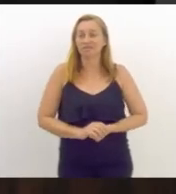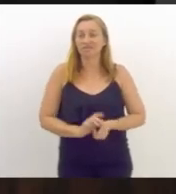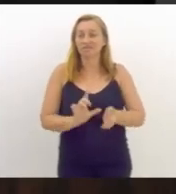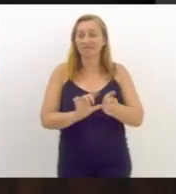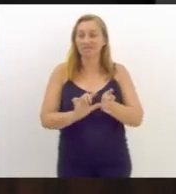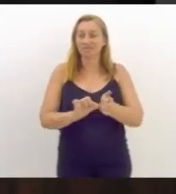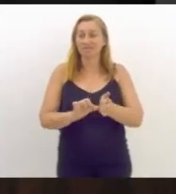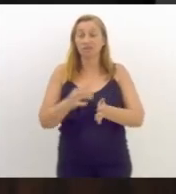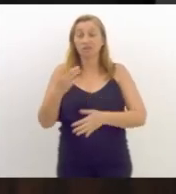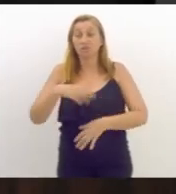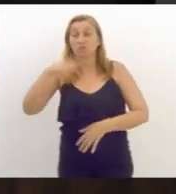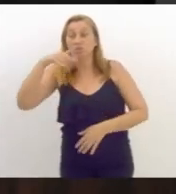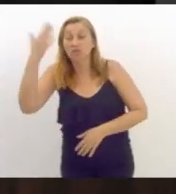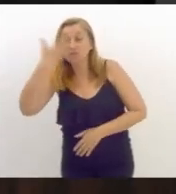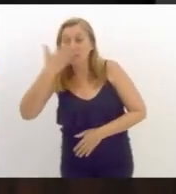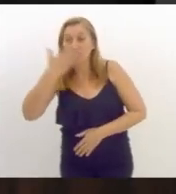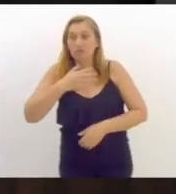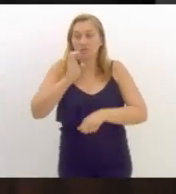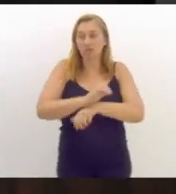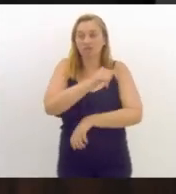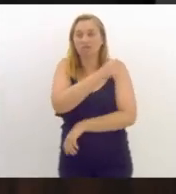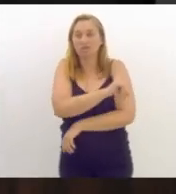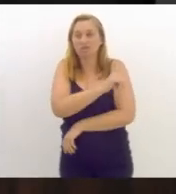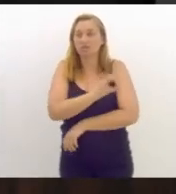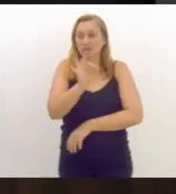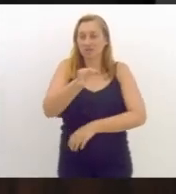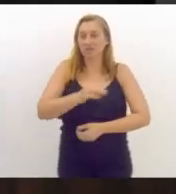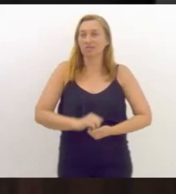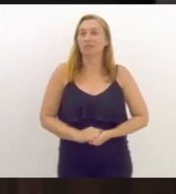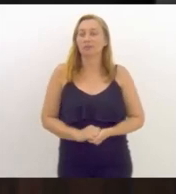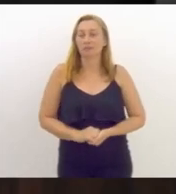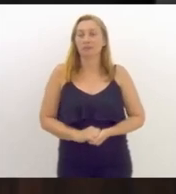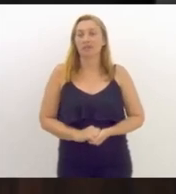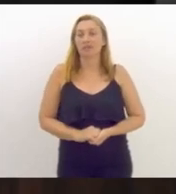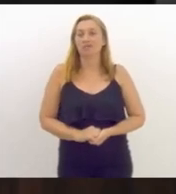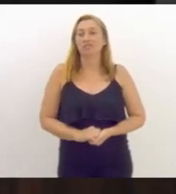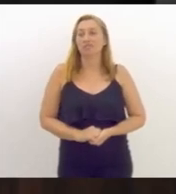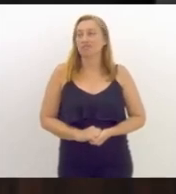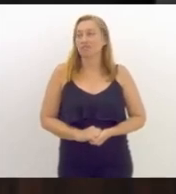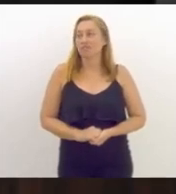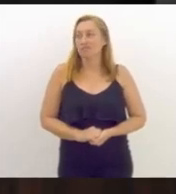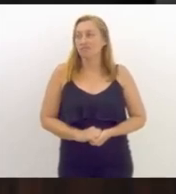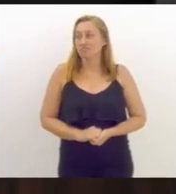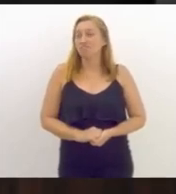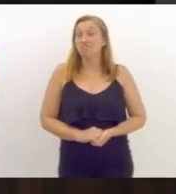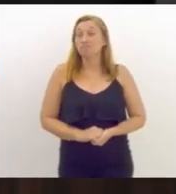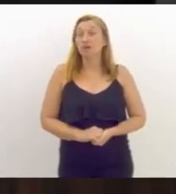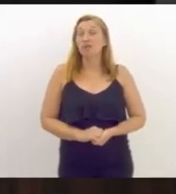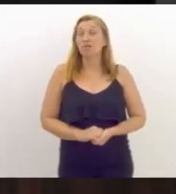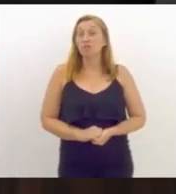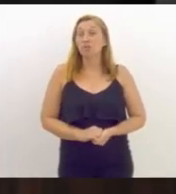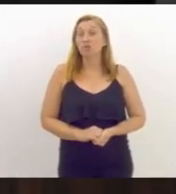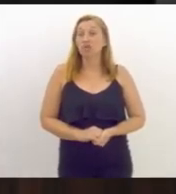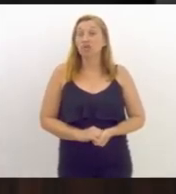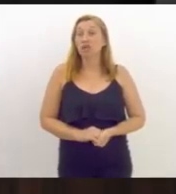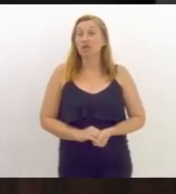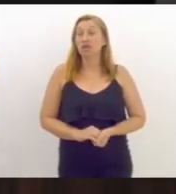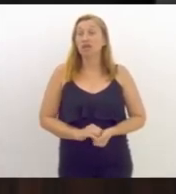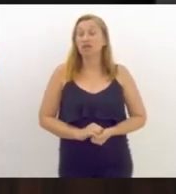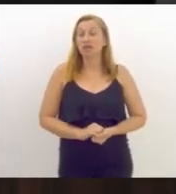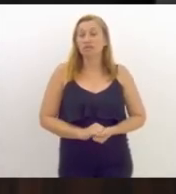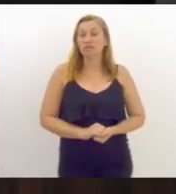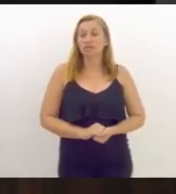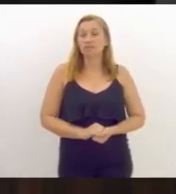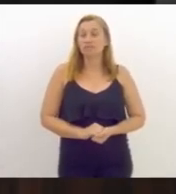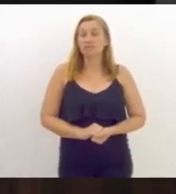a gente nunca mais Veja isso no estado do Rio de Janeiro mas é fato o caminho que tomou o túbulo na receita podem